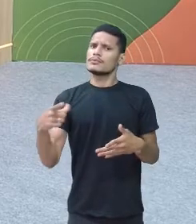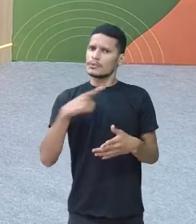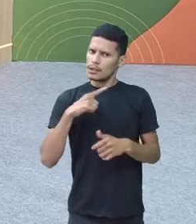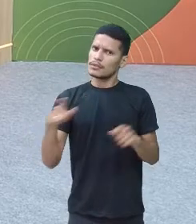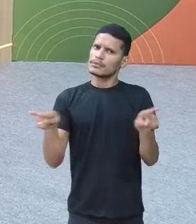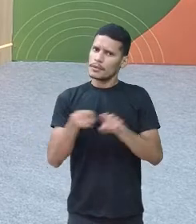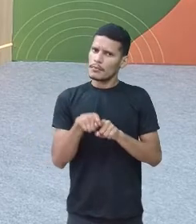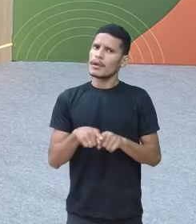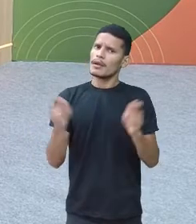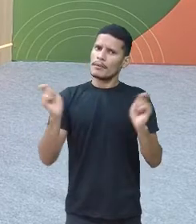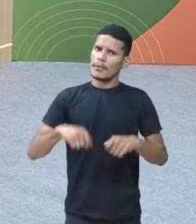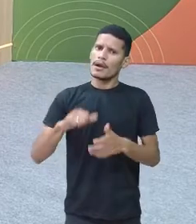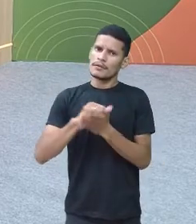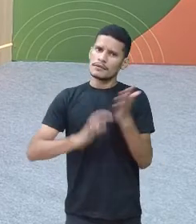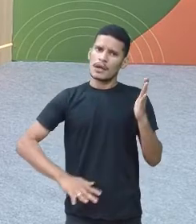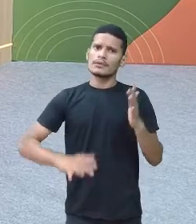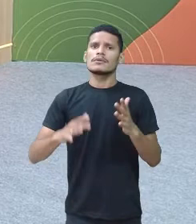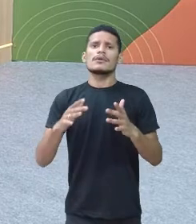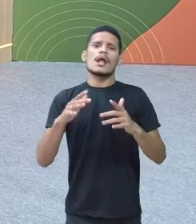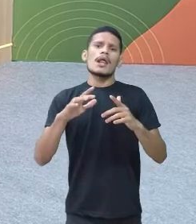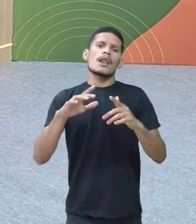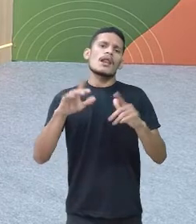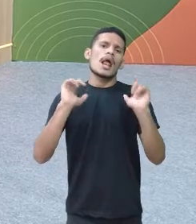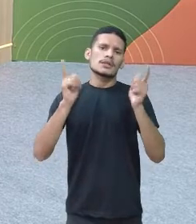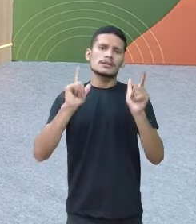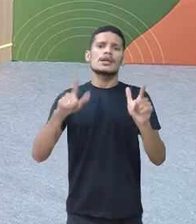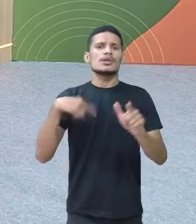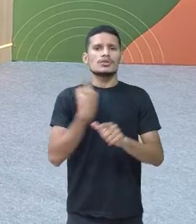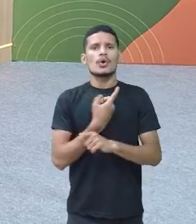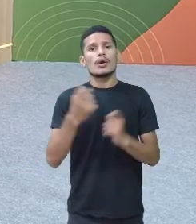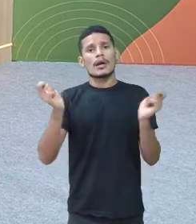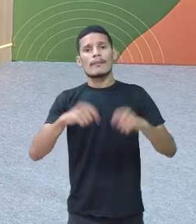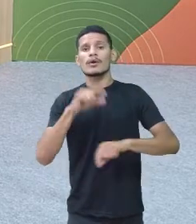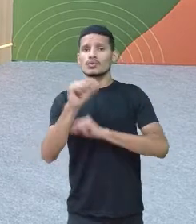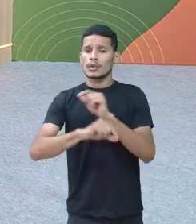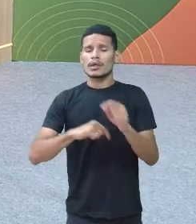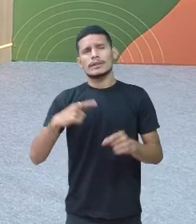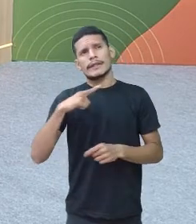ter uma atividade de lazer também para poder ter um